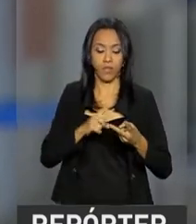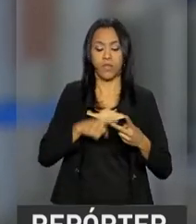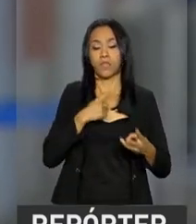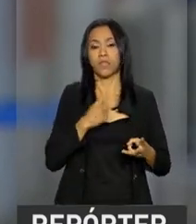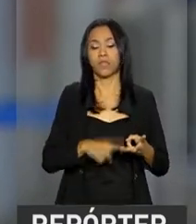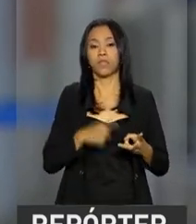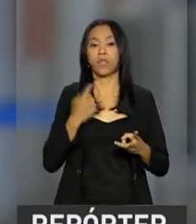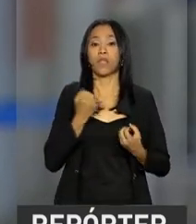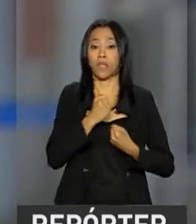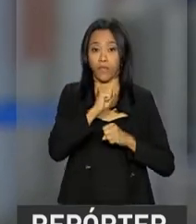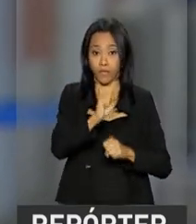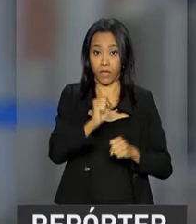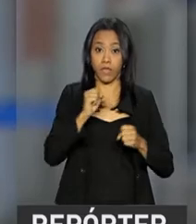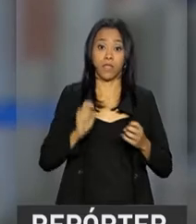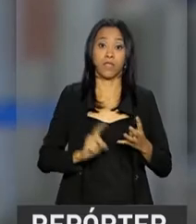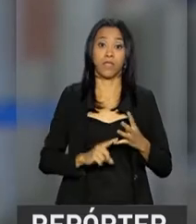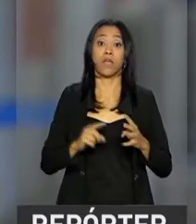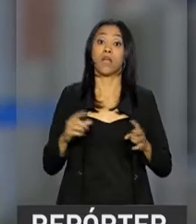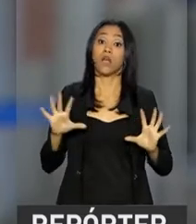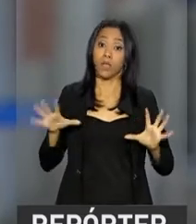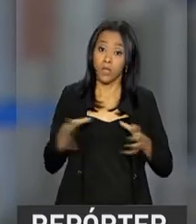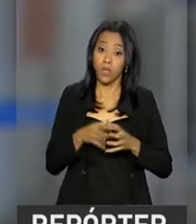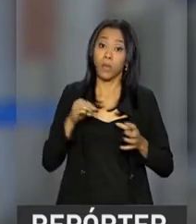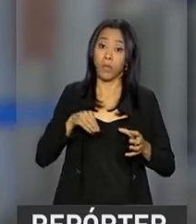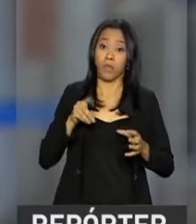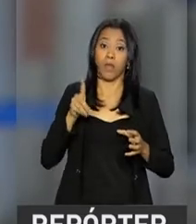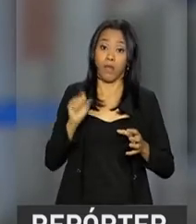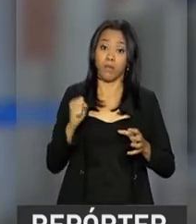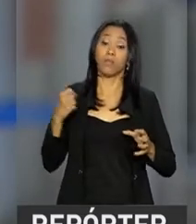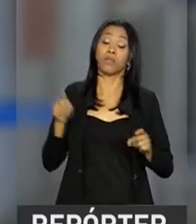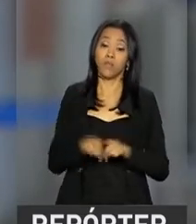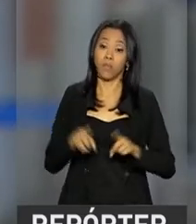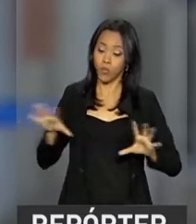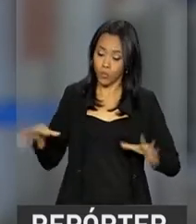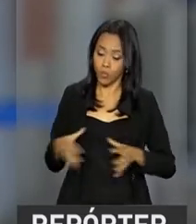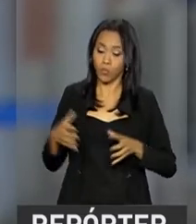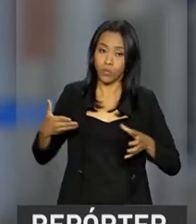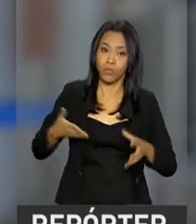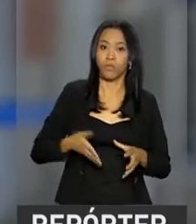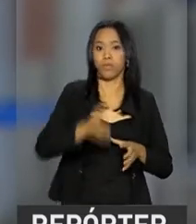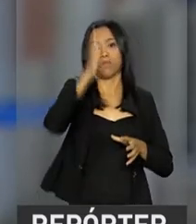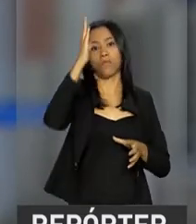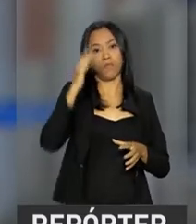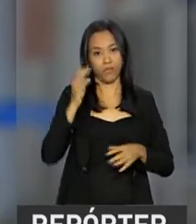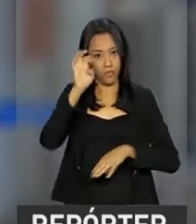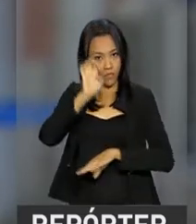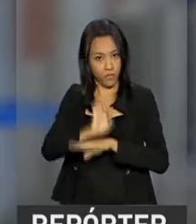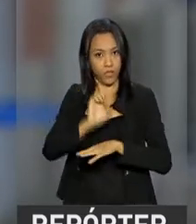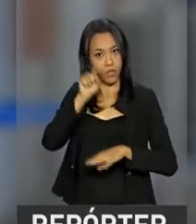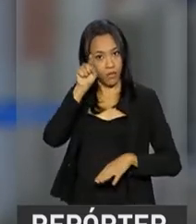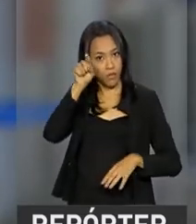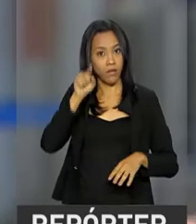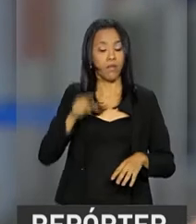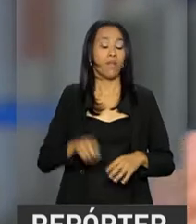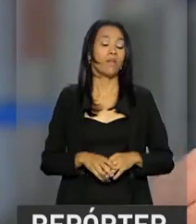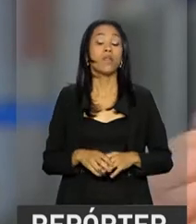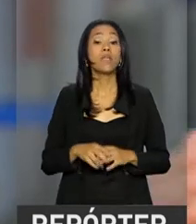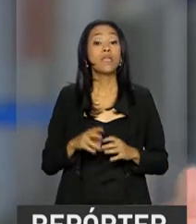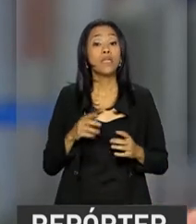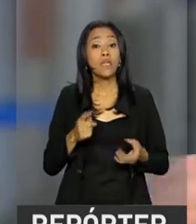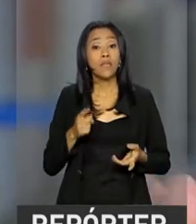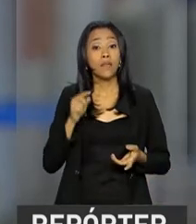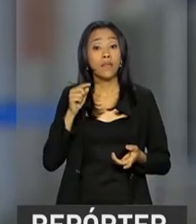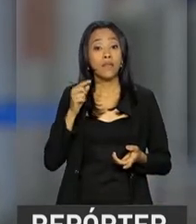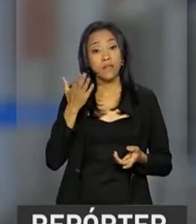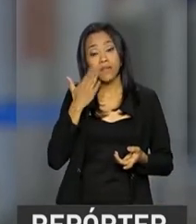da defesa vai o nosso ministério junto pra fazer essa avaliação não tem que fazer um censo na verdade e enquanto isso tenho que